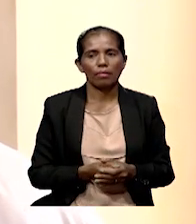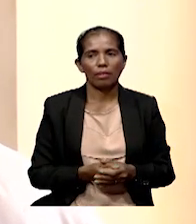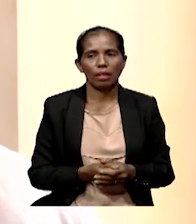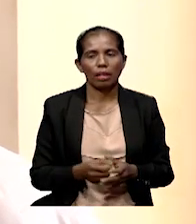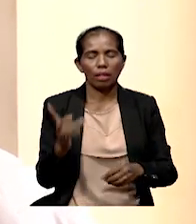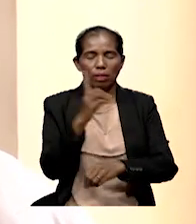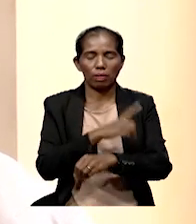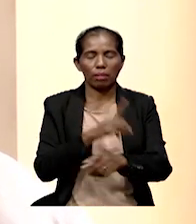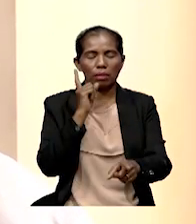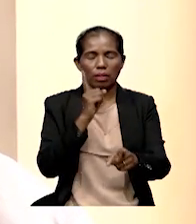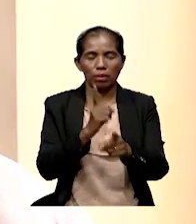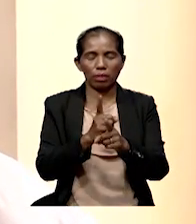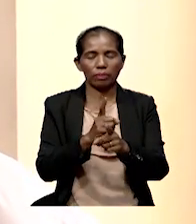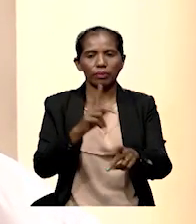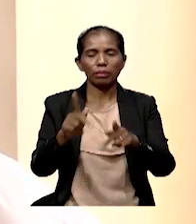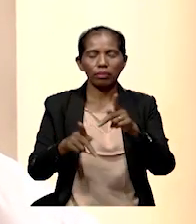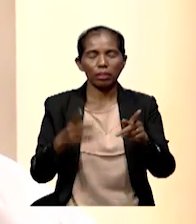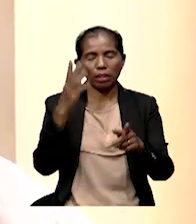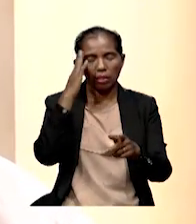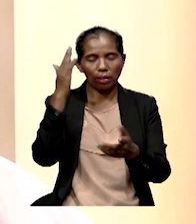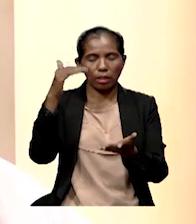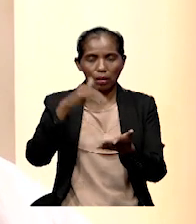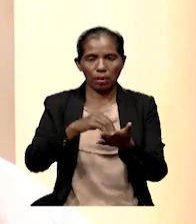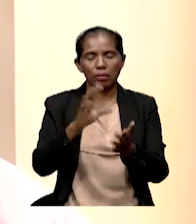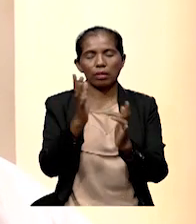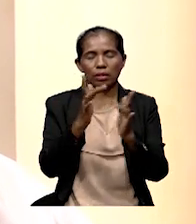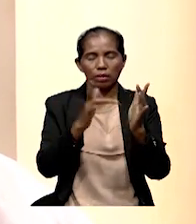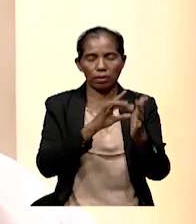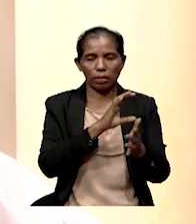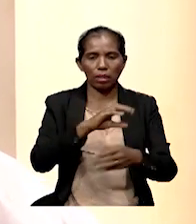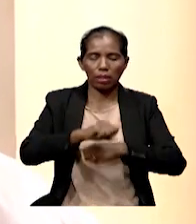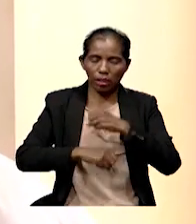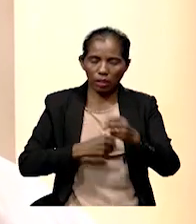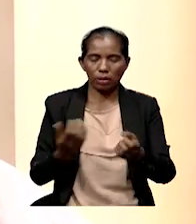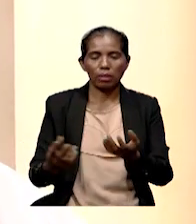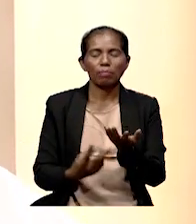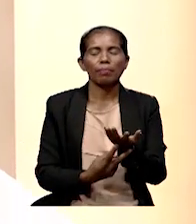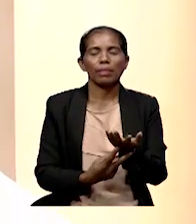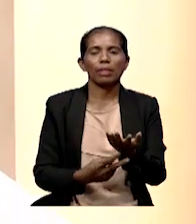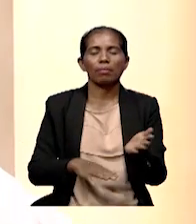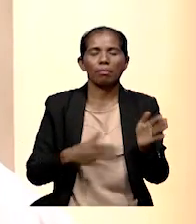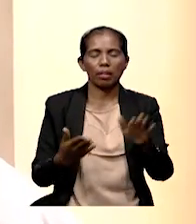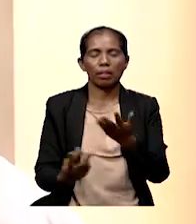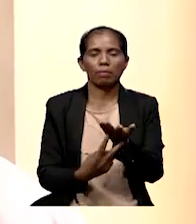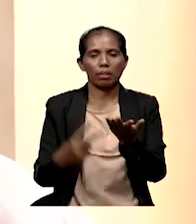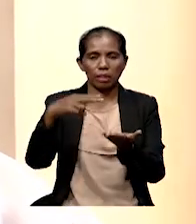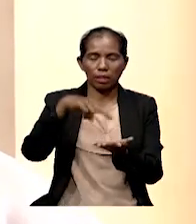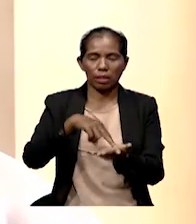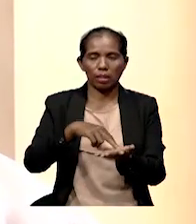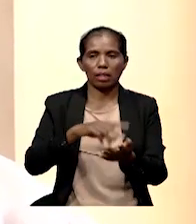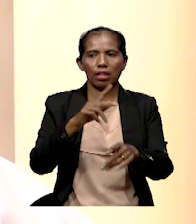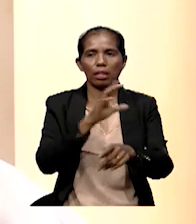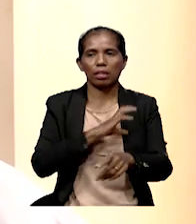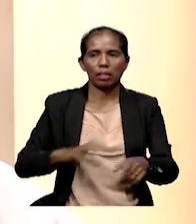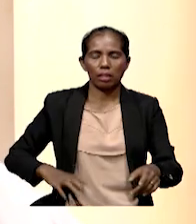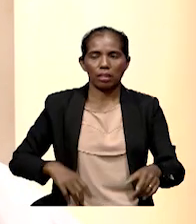Lorong Nebel, Lorong Saran e Sira tem que refletir quando a Cristo, nem Teros, nem Mate, nem Morecias, mas Bele, Bele, sai fala o momento, vida e Nebe, Saran e Sira,